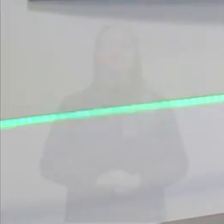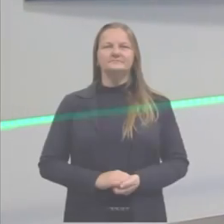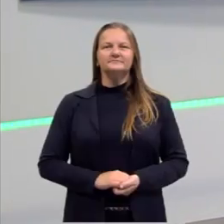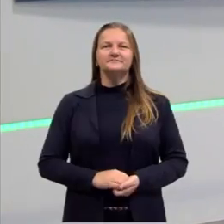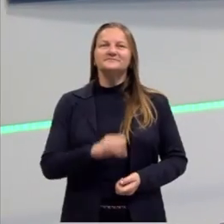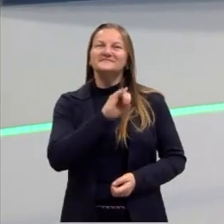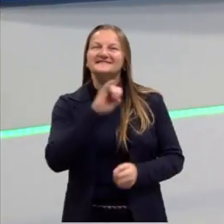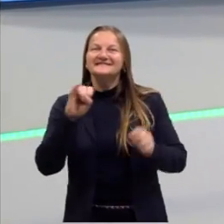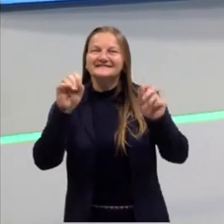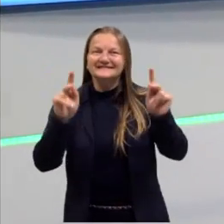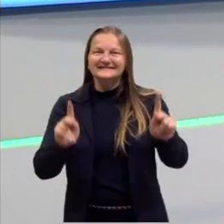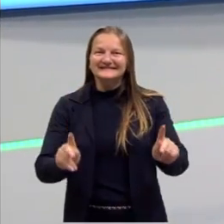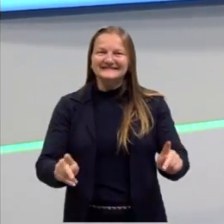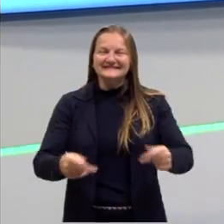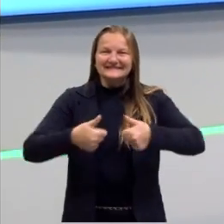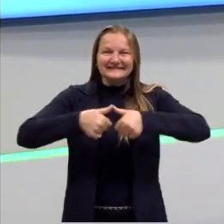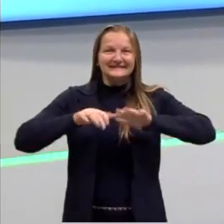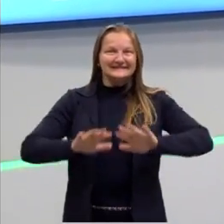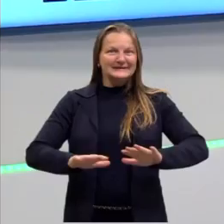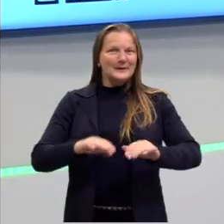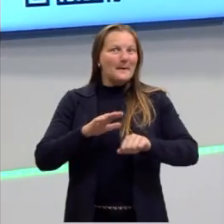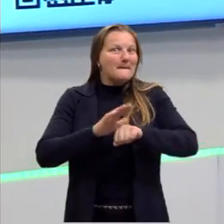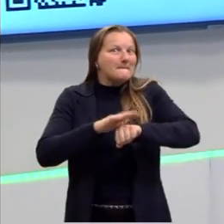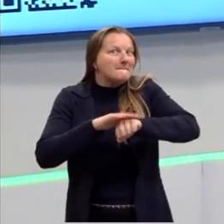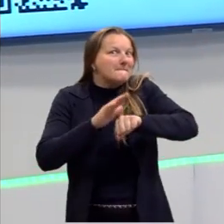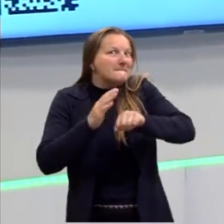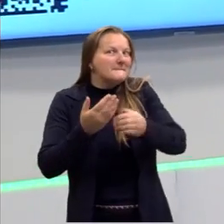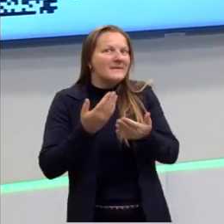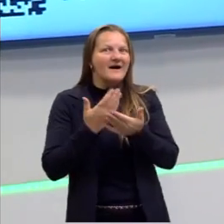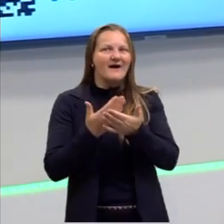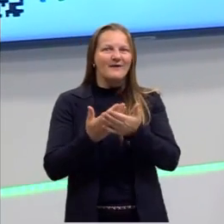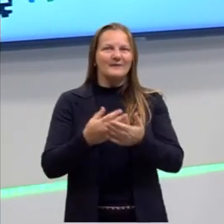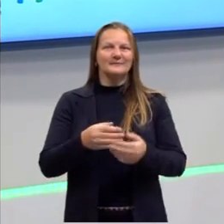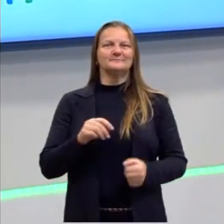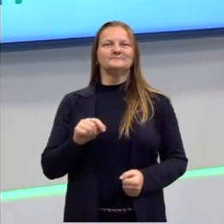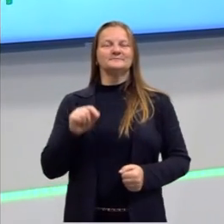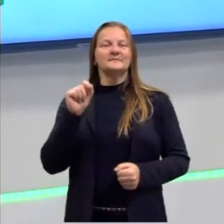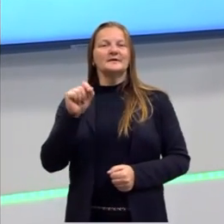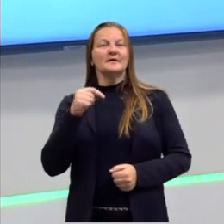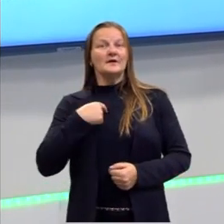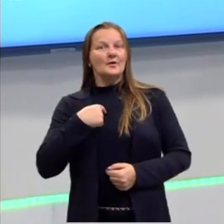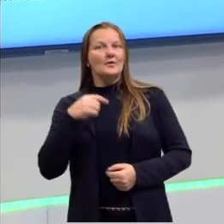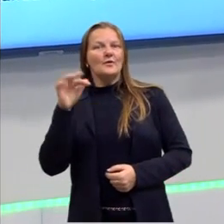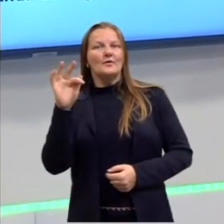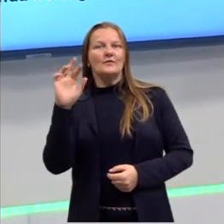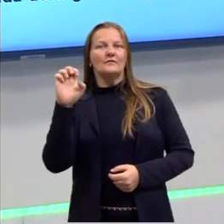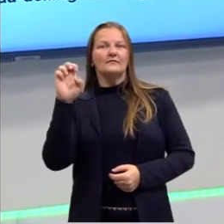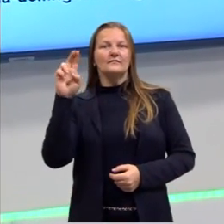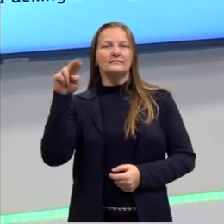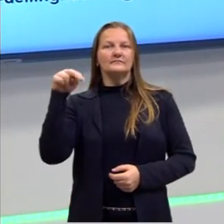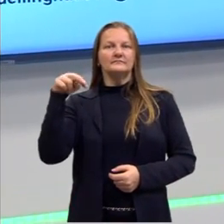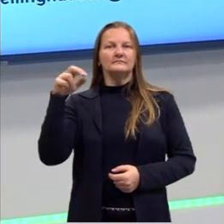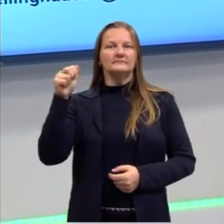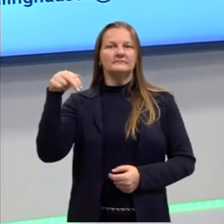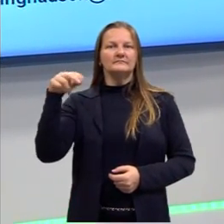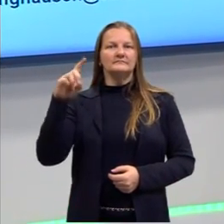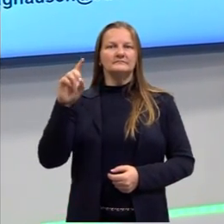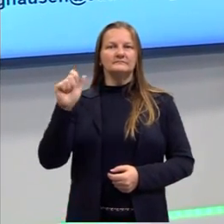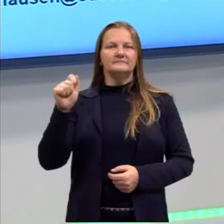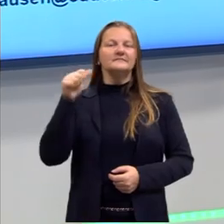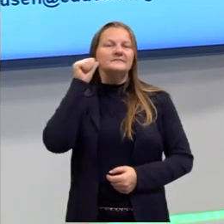oi pessoas estamos aqui para mais uma aula sua professora Fernanda tenho 25 anos